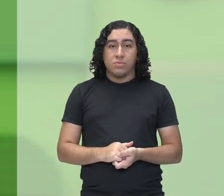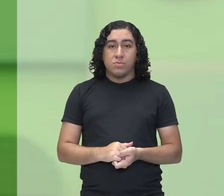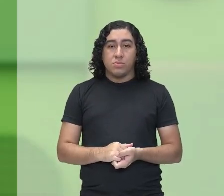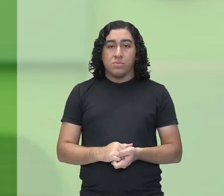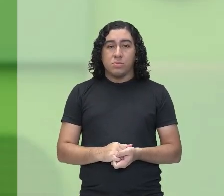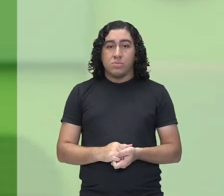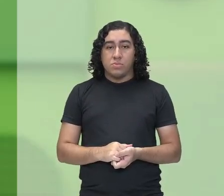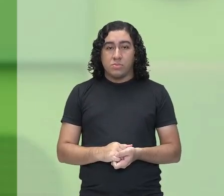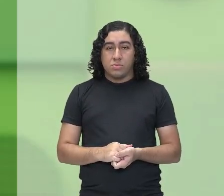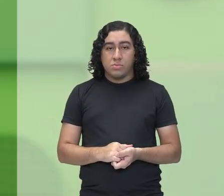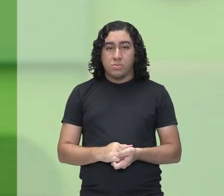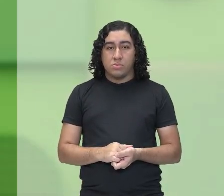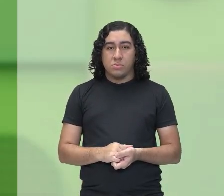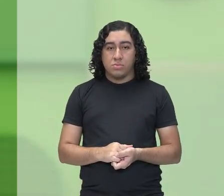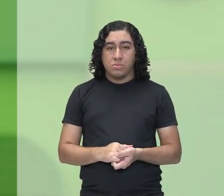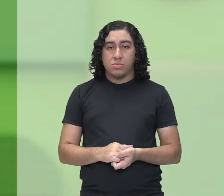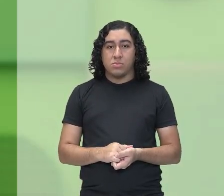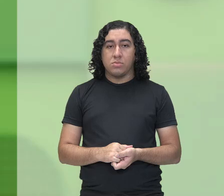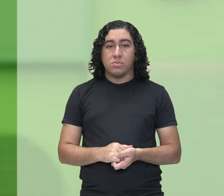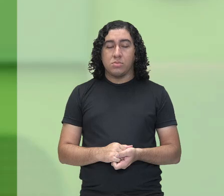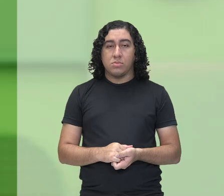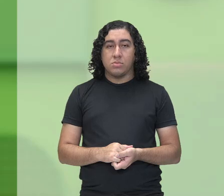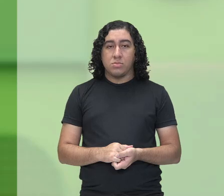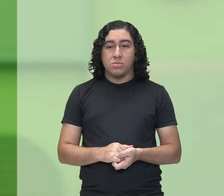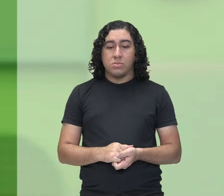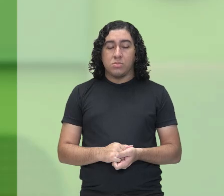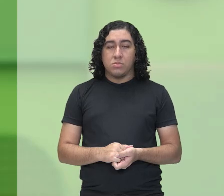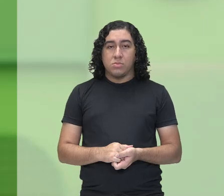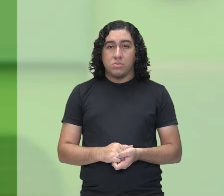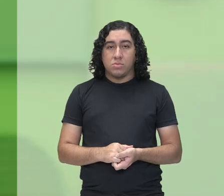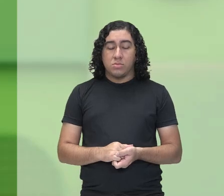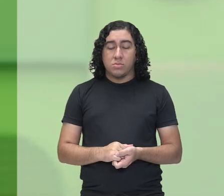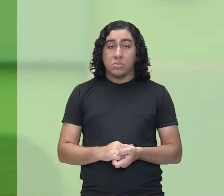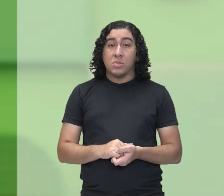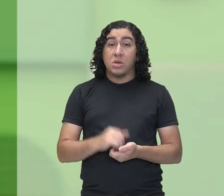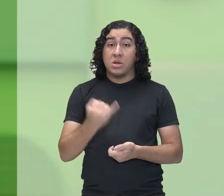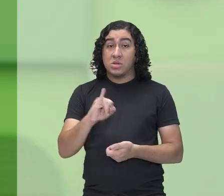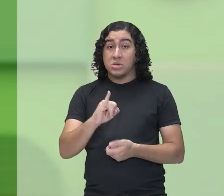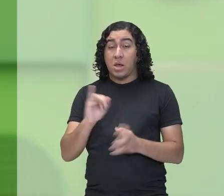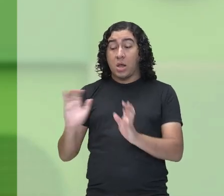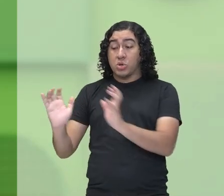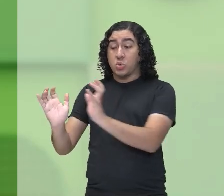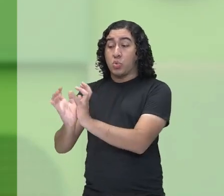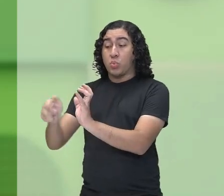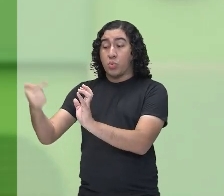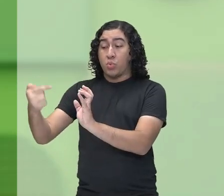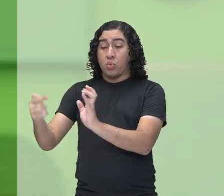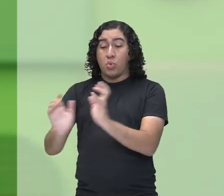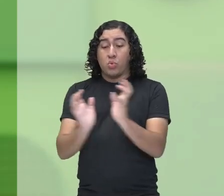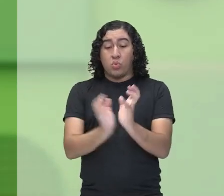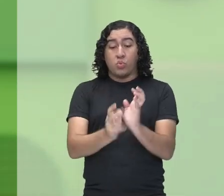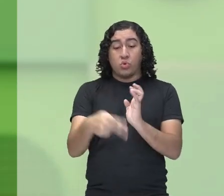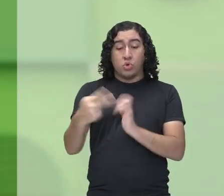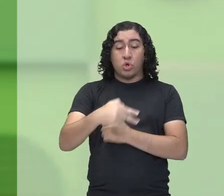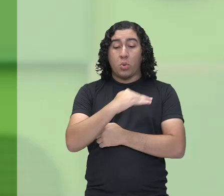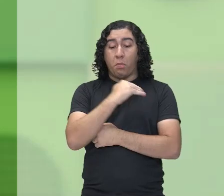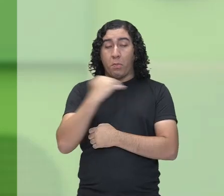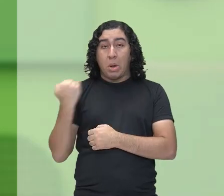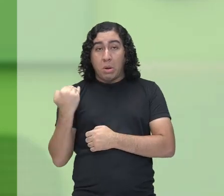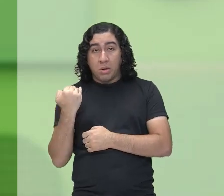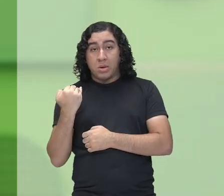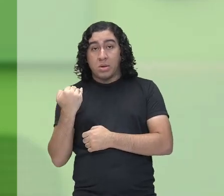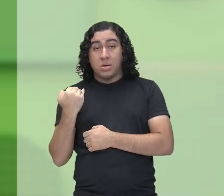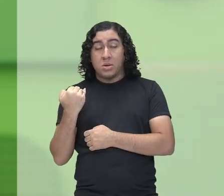vivos, quando morrem, né, quando completam seu ciclo de vida, eles